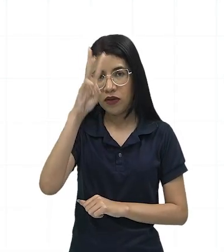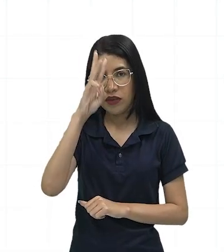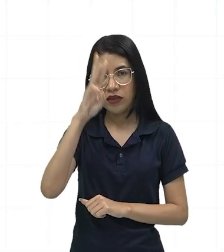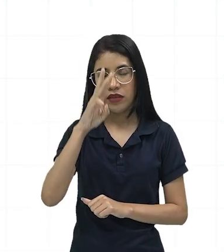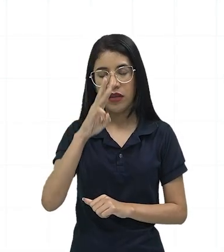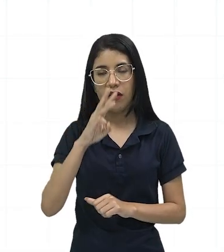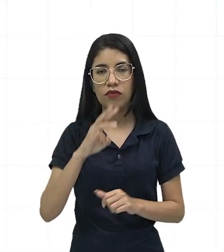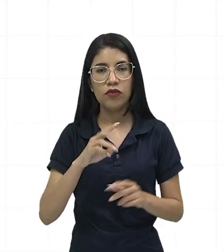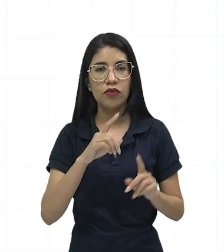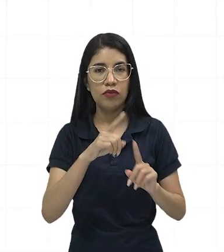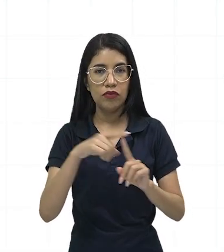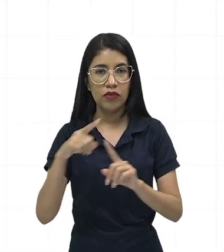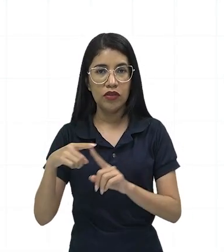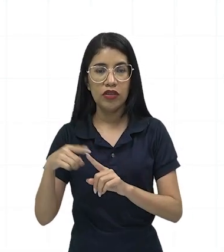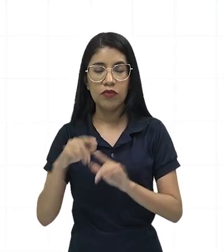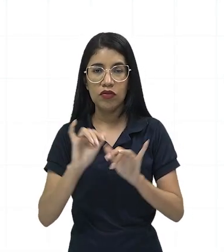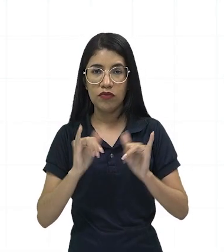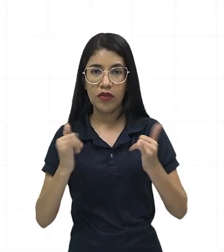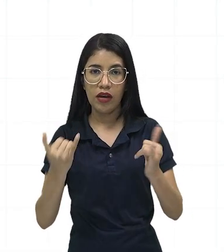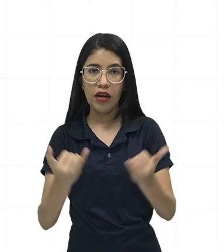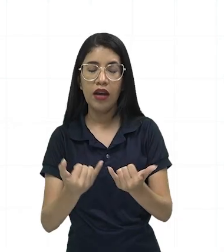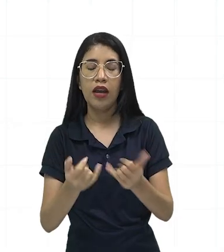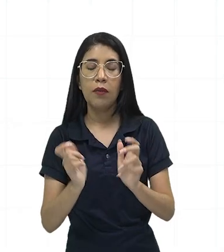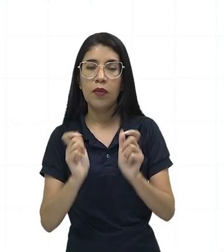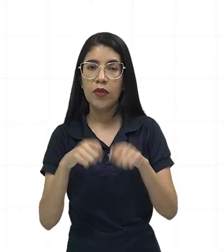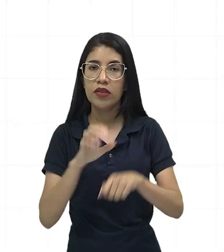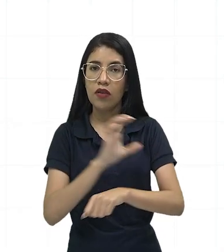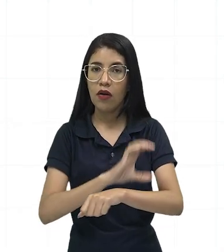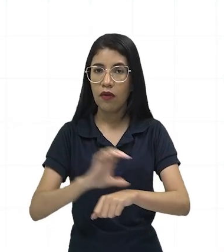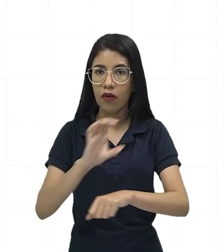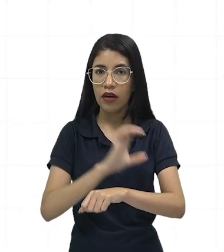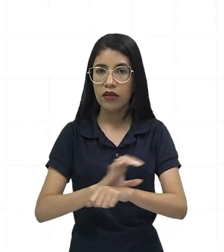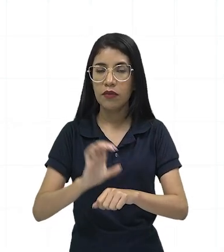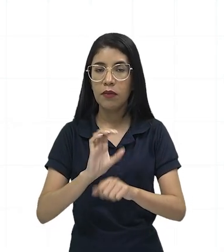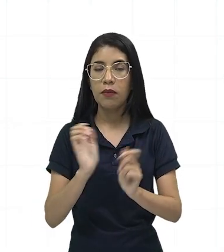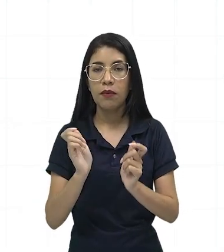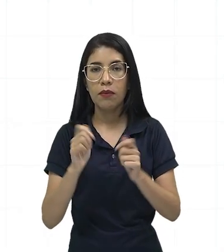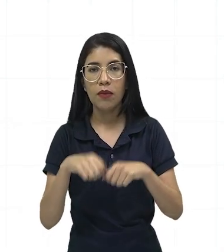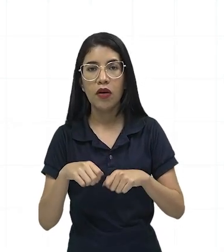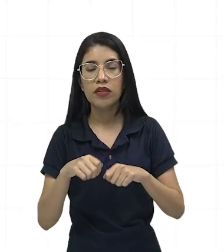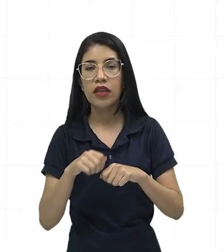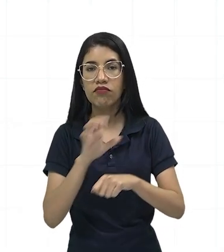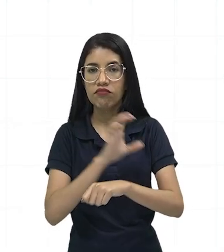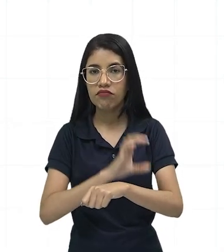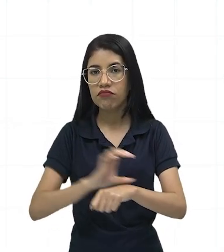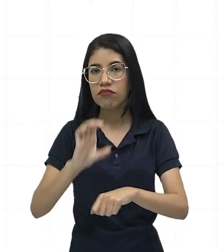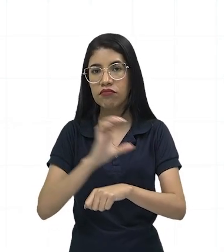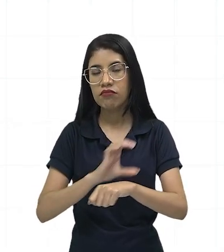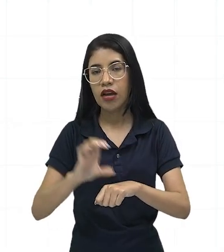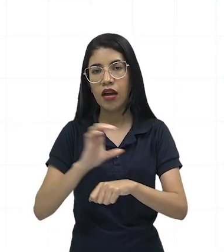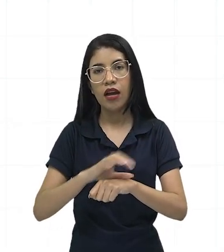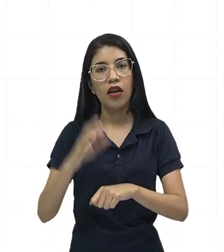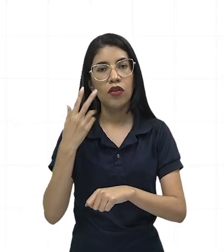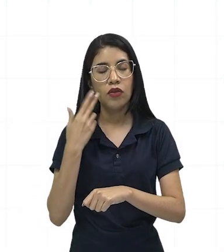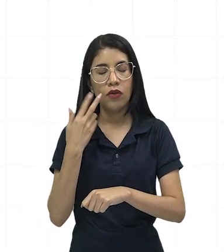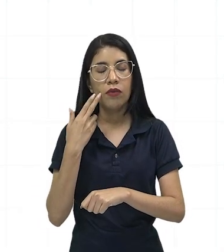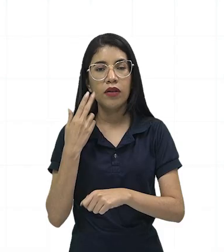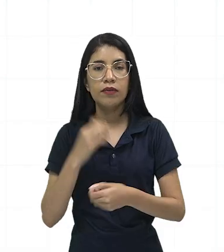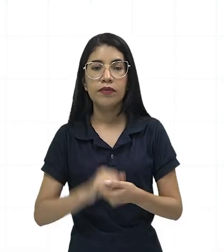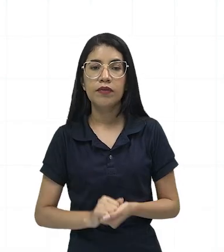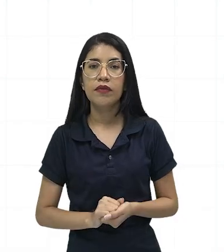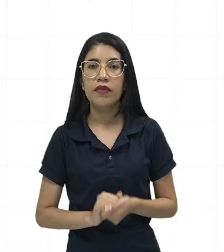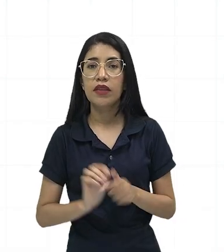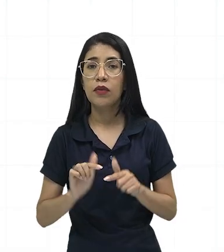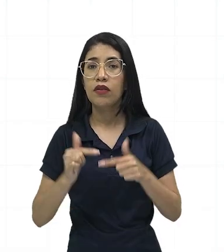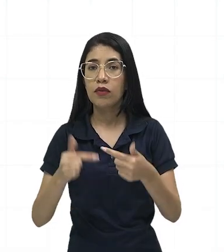dos circuitos elétricos, de modo que a corrente elétrica possa fluir, tá? Então, aí nós temos a função